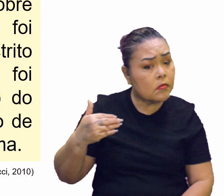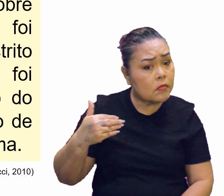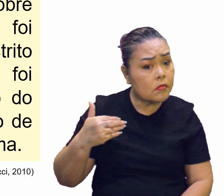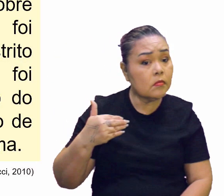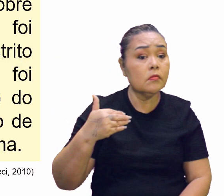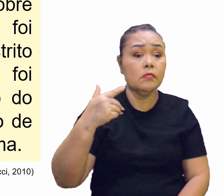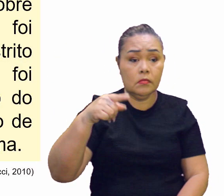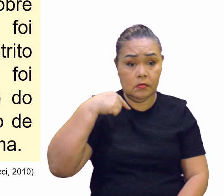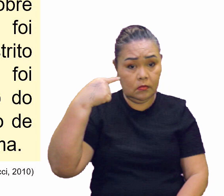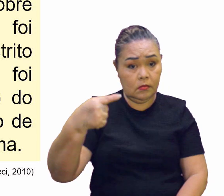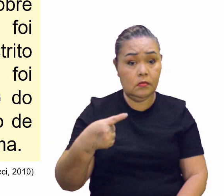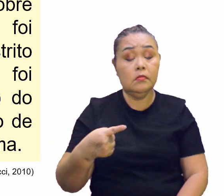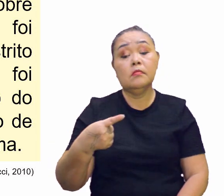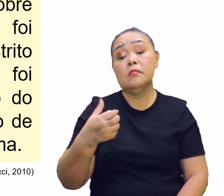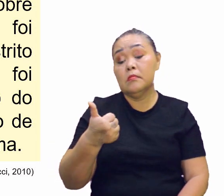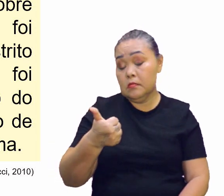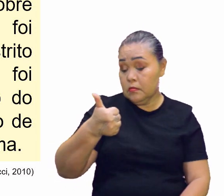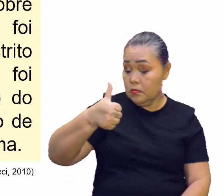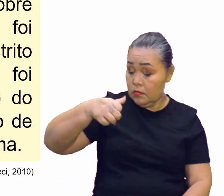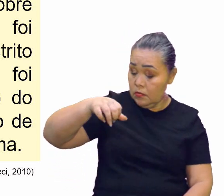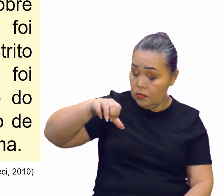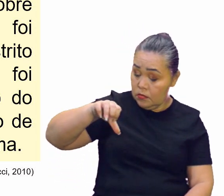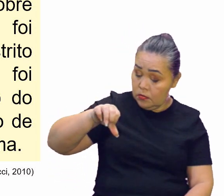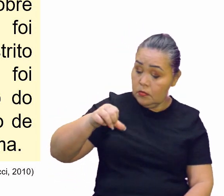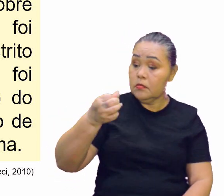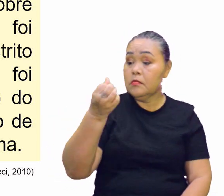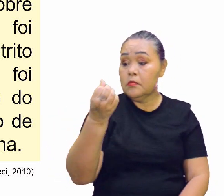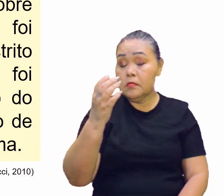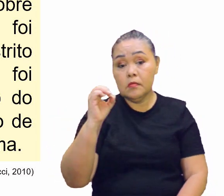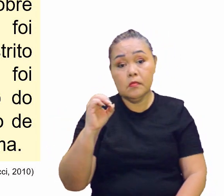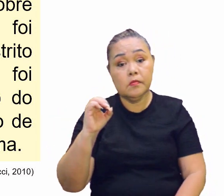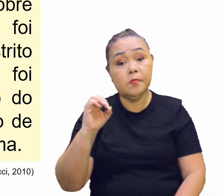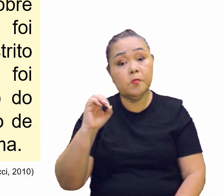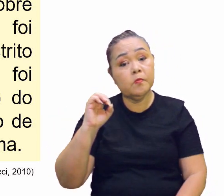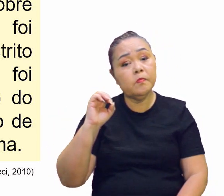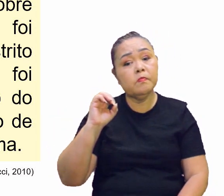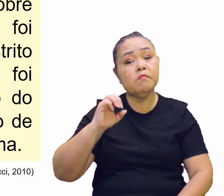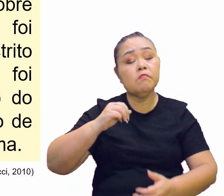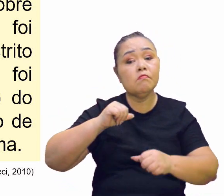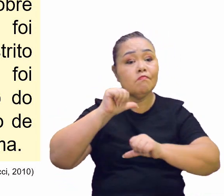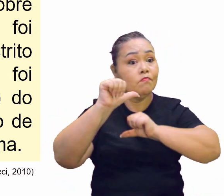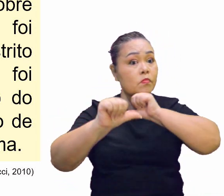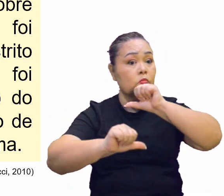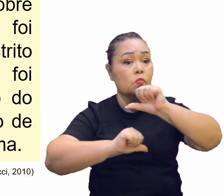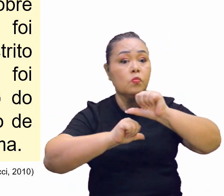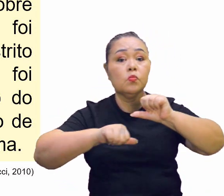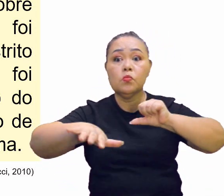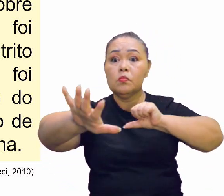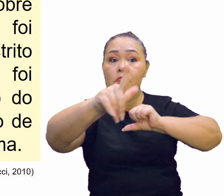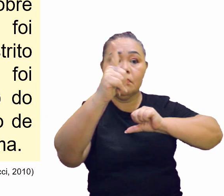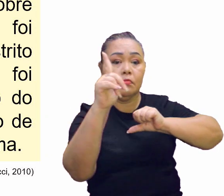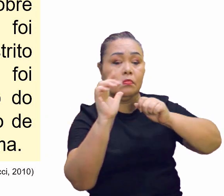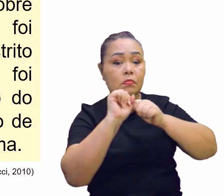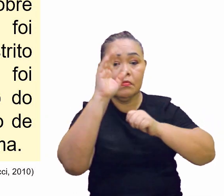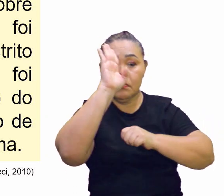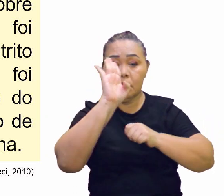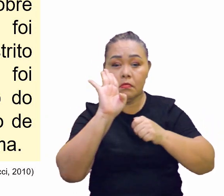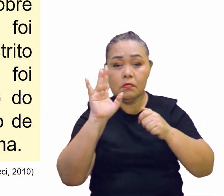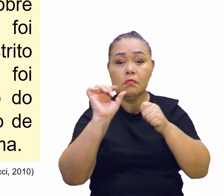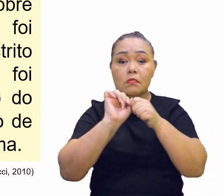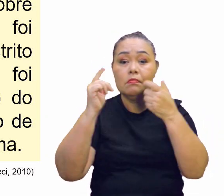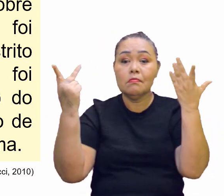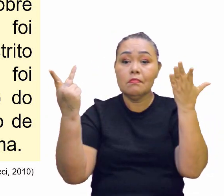já depois, né, de 45, lá nos idos de 1960, com as transformações do espaço geográfico brasileiro